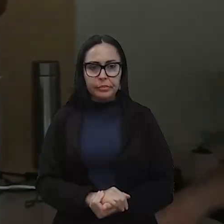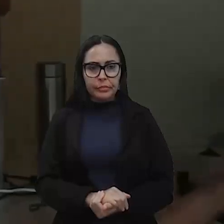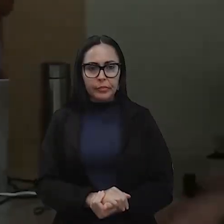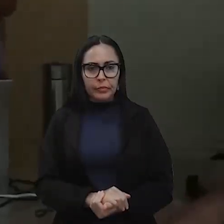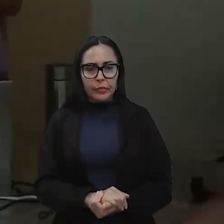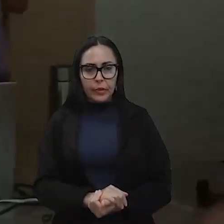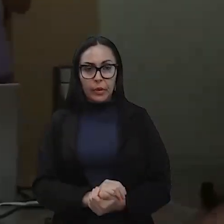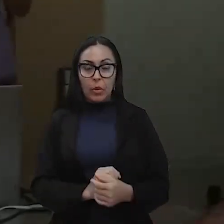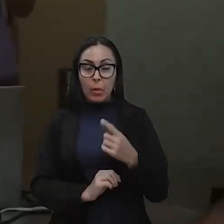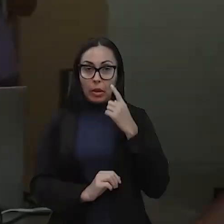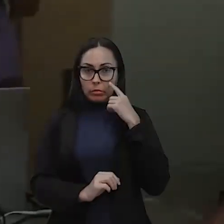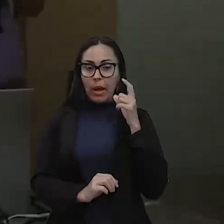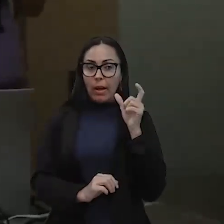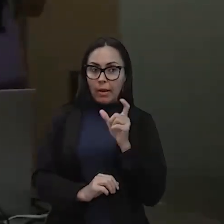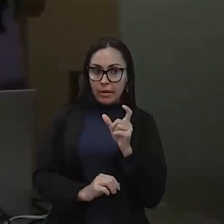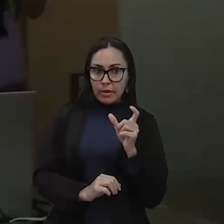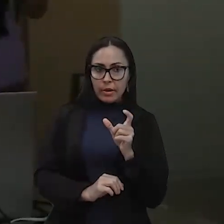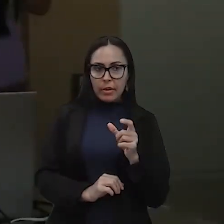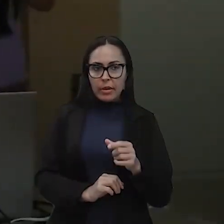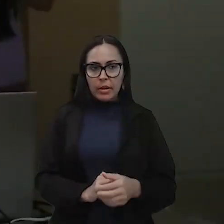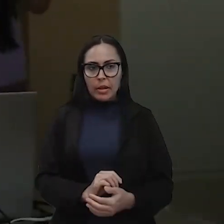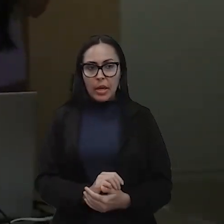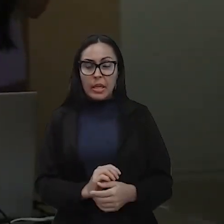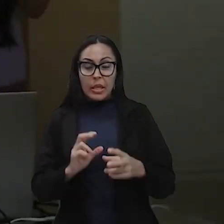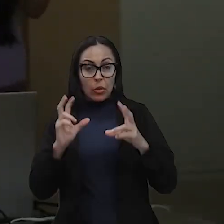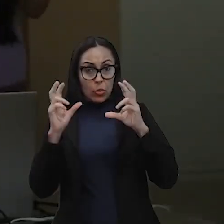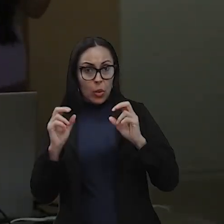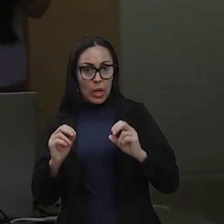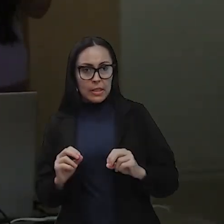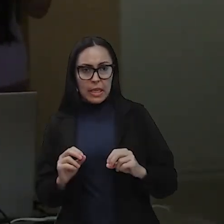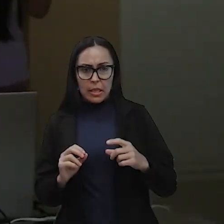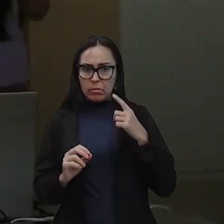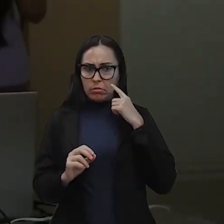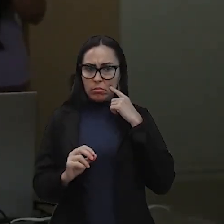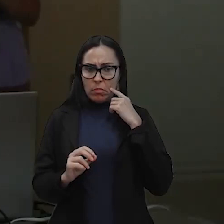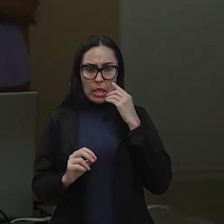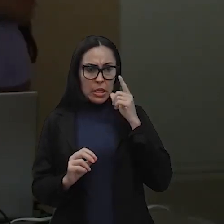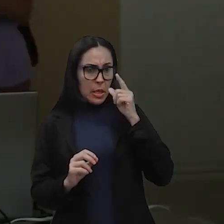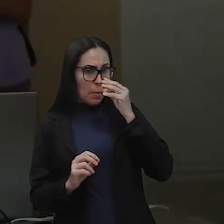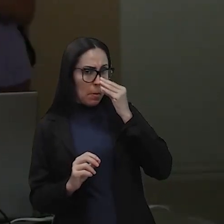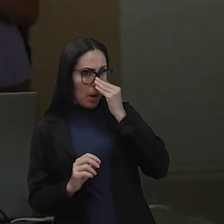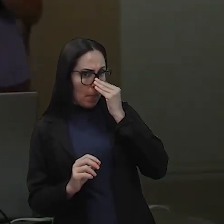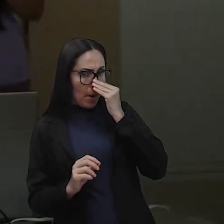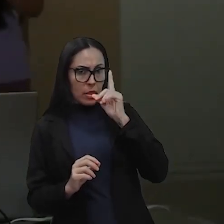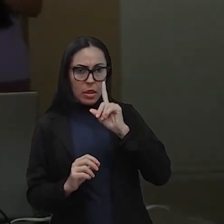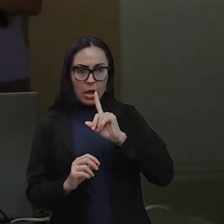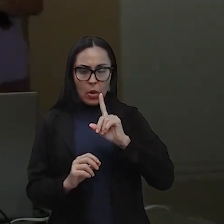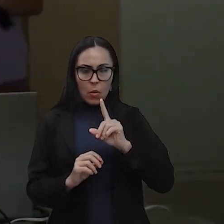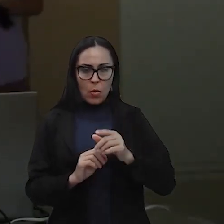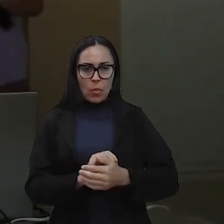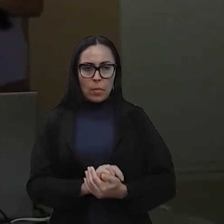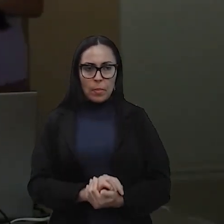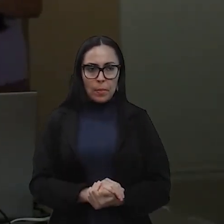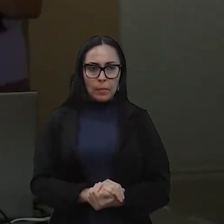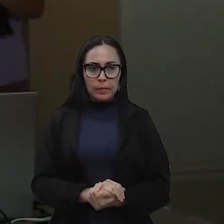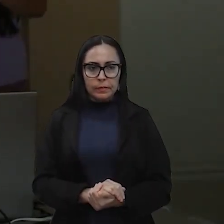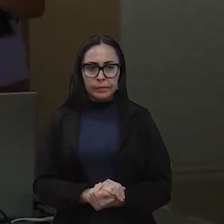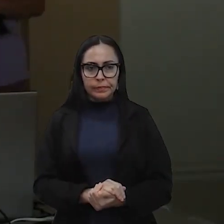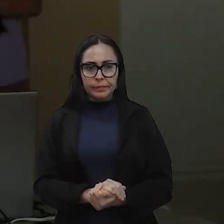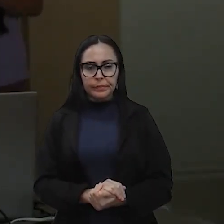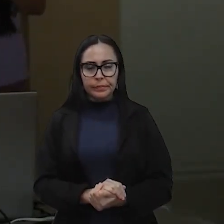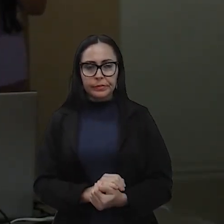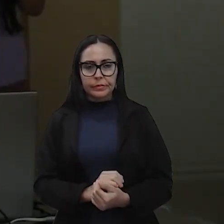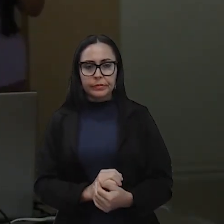alerta. Quer dizer que está com câncer de mama? Ainda não. Mas vamos lá. Tontura em excesso. Não fez